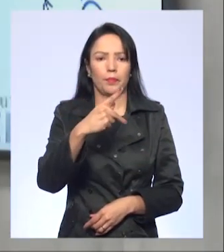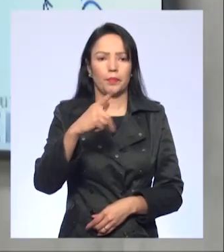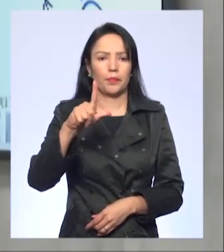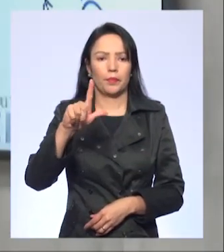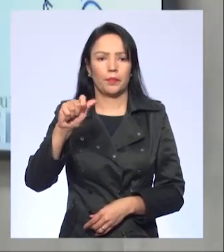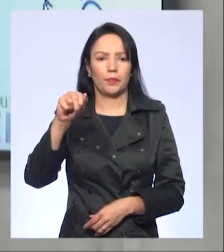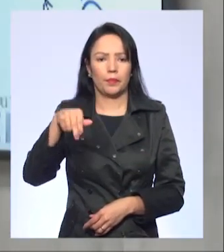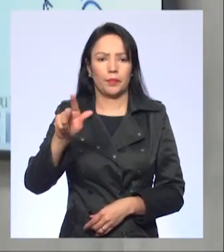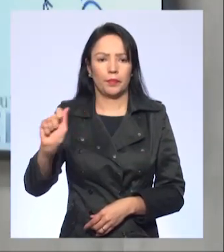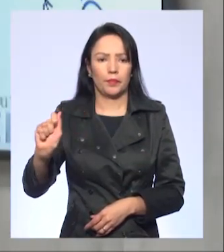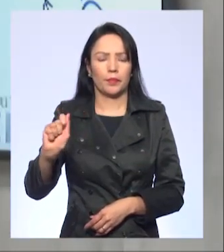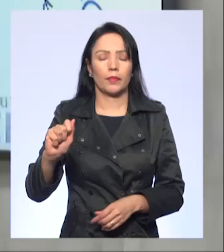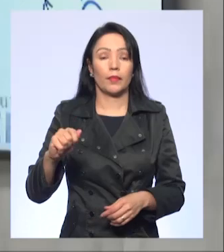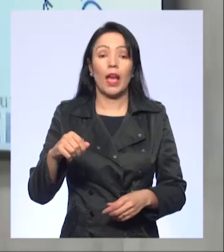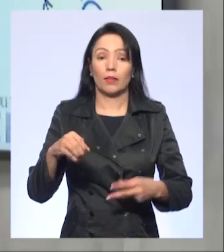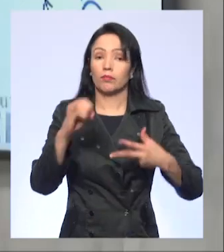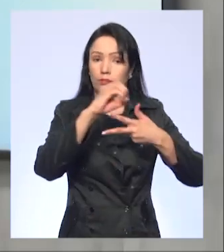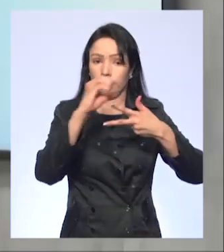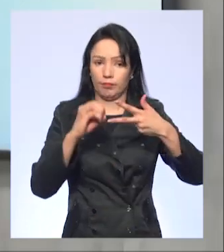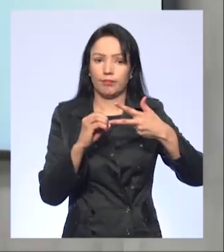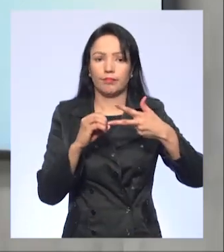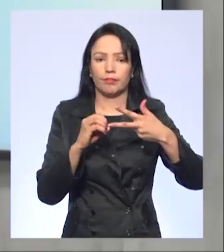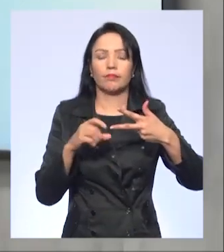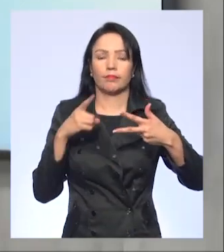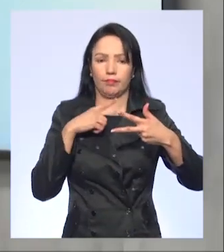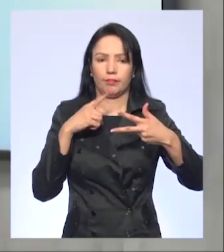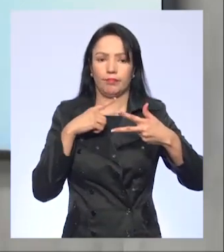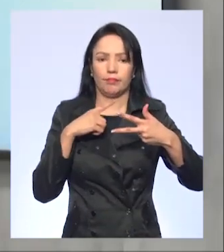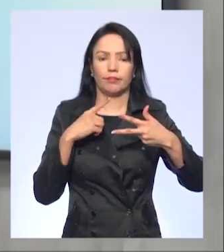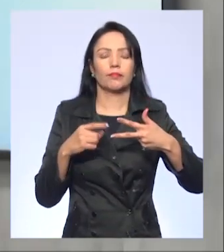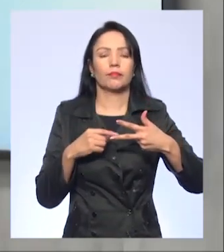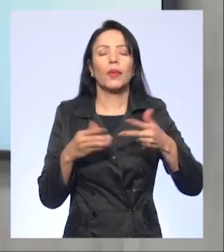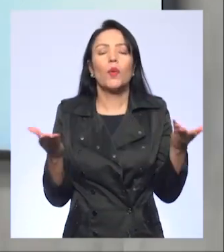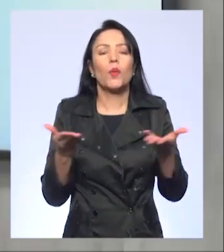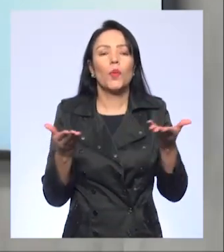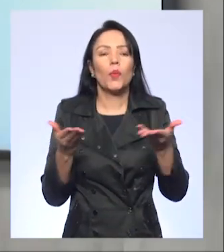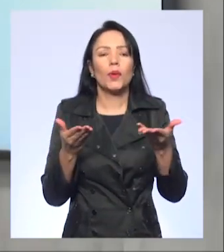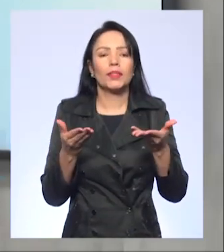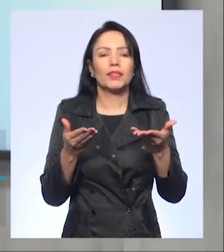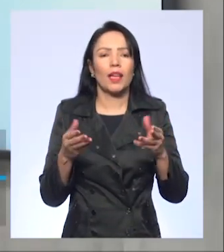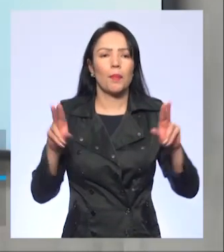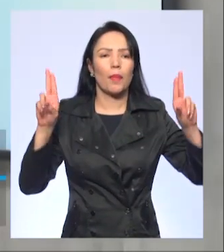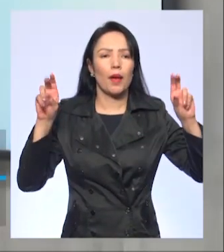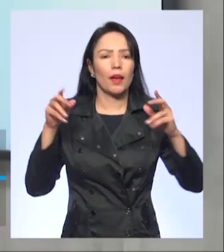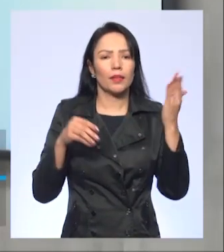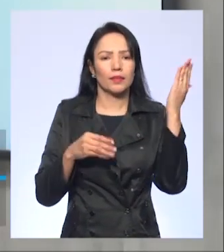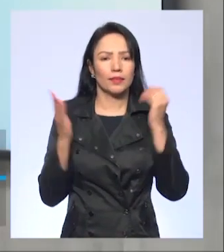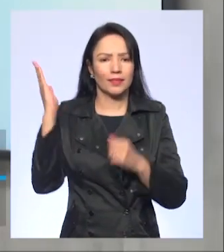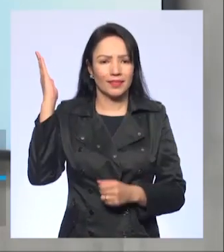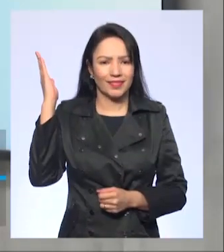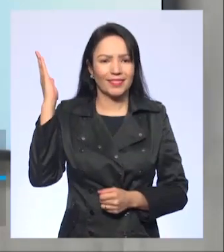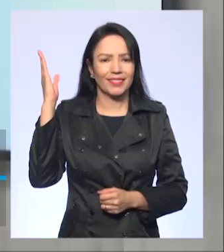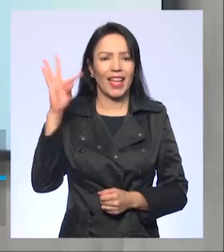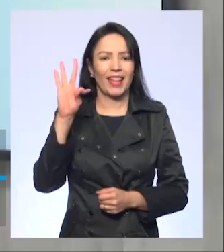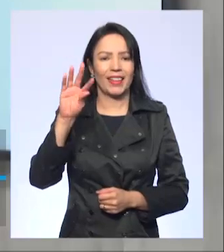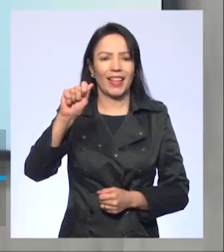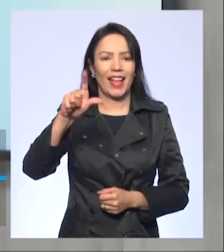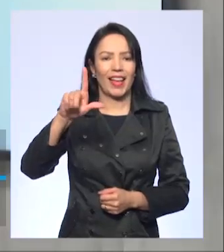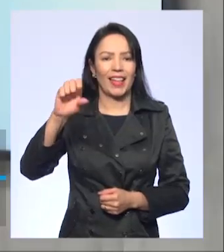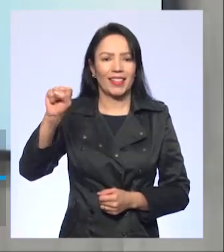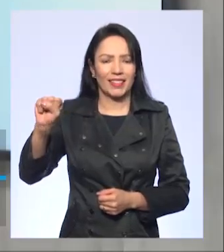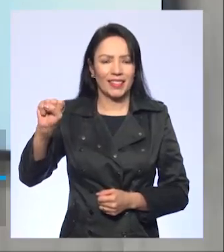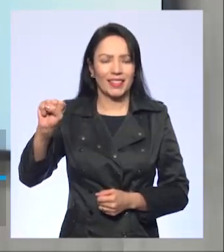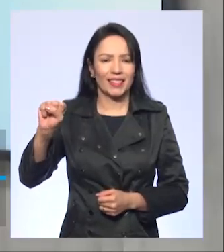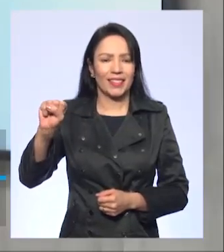Legal. Hoje, galera, nós vamos discutir um pouquinho um teorema muito legal chamado Teorema de Tales, Tales de